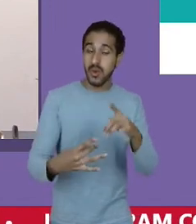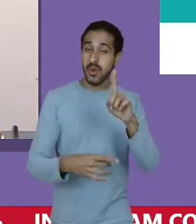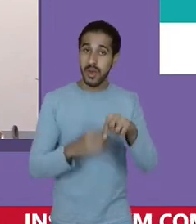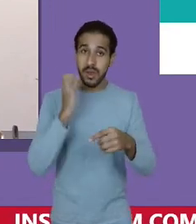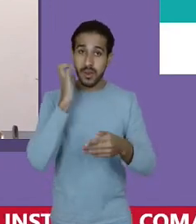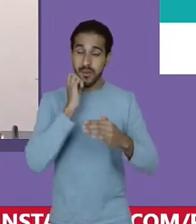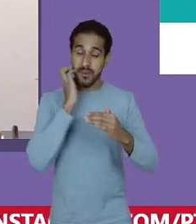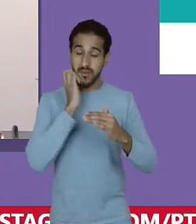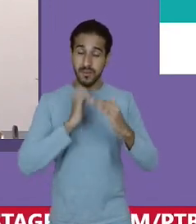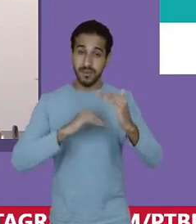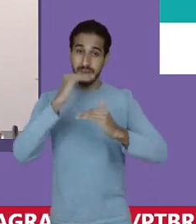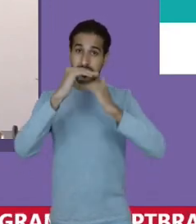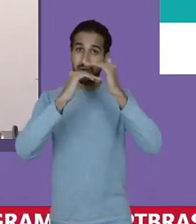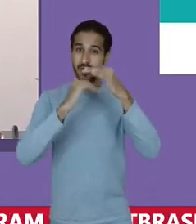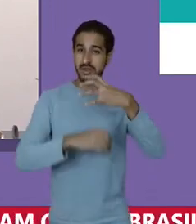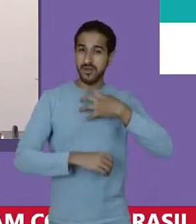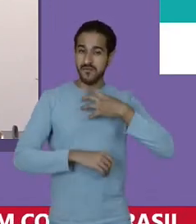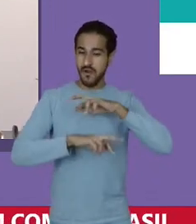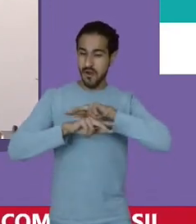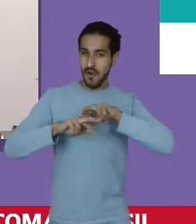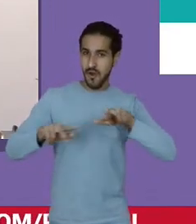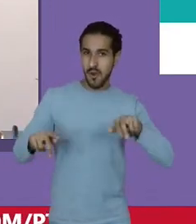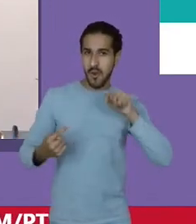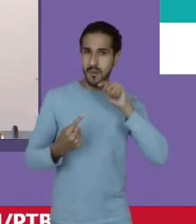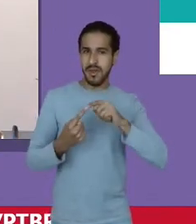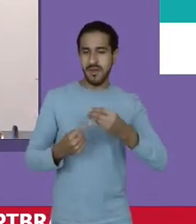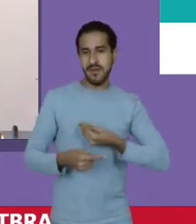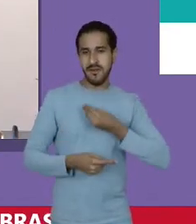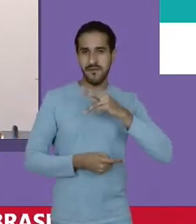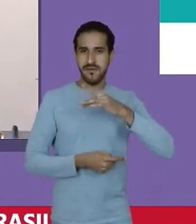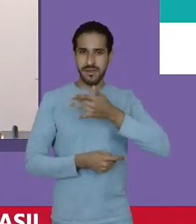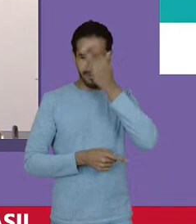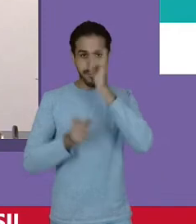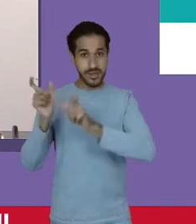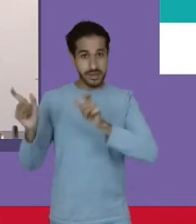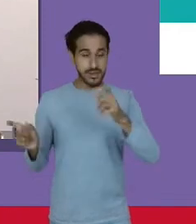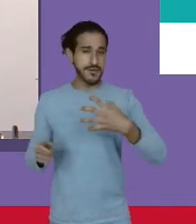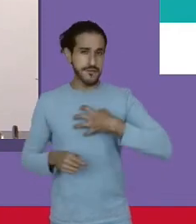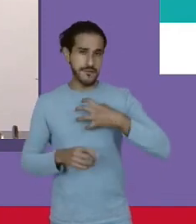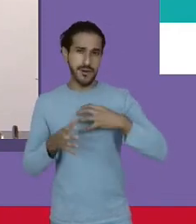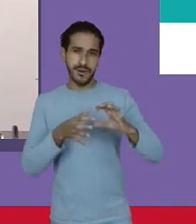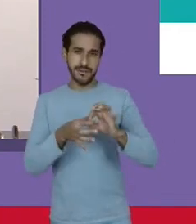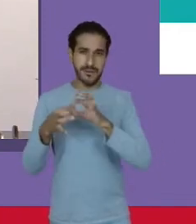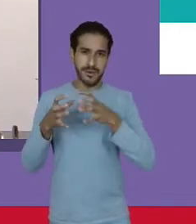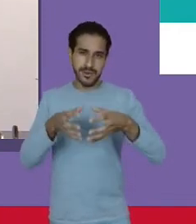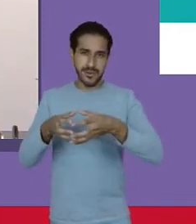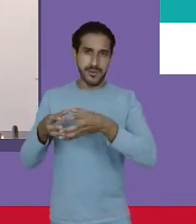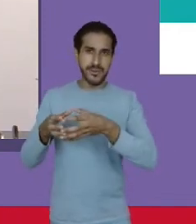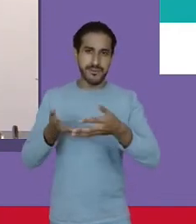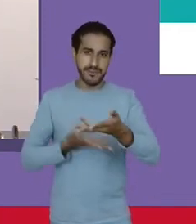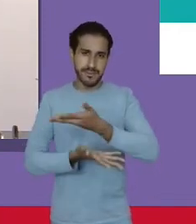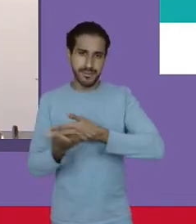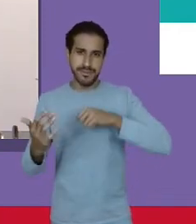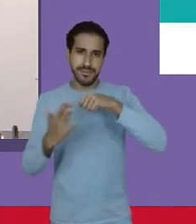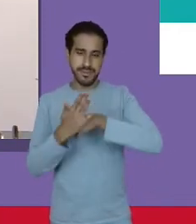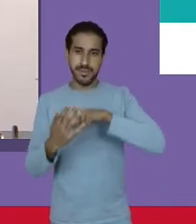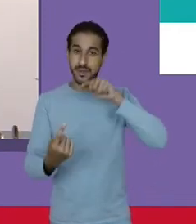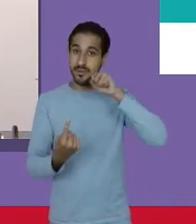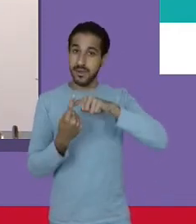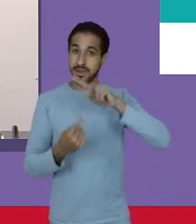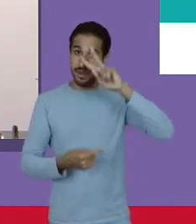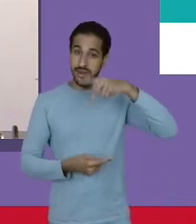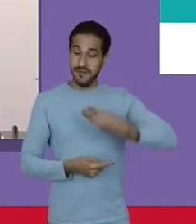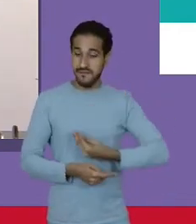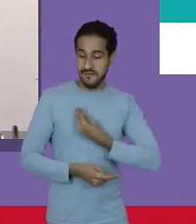o desenvolvimento de formas de sobrevivência das pessoas, de formas coletivizadas de partilha da luta pela